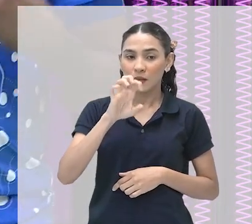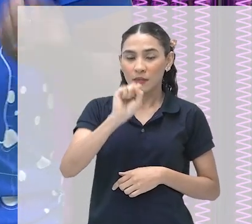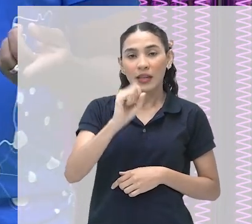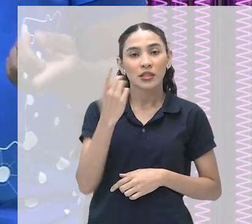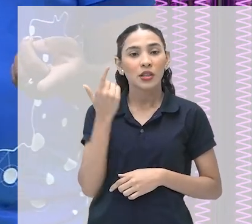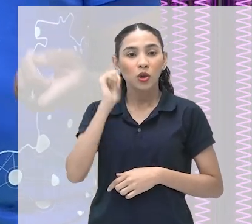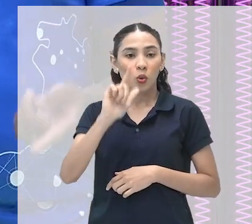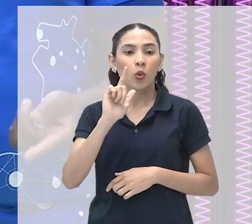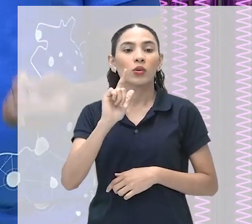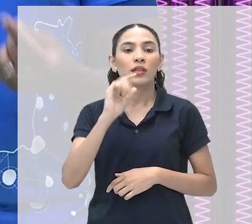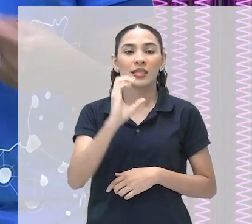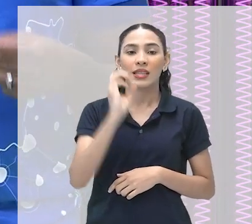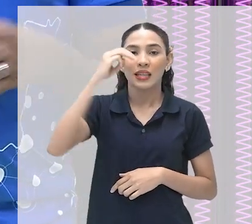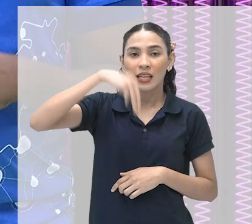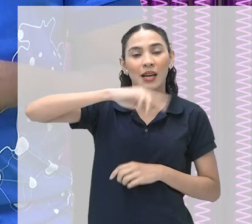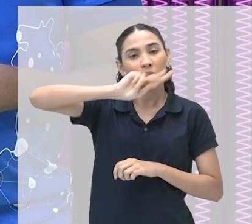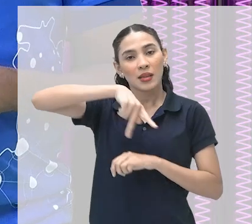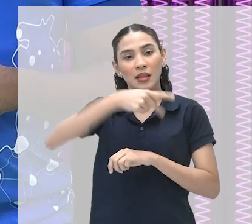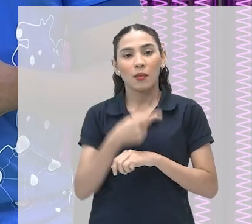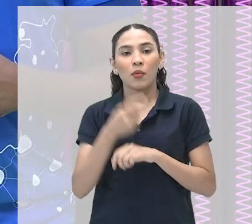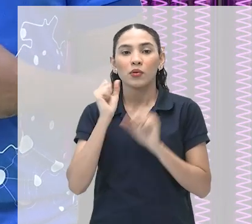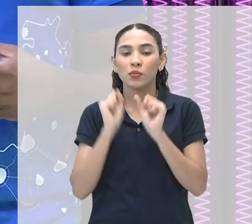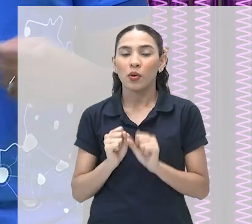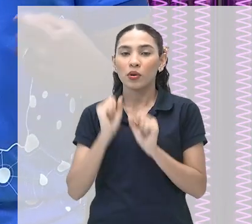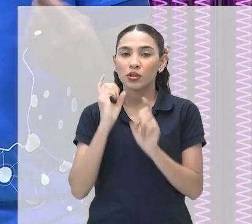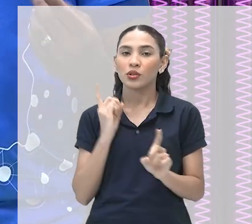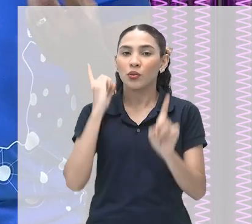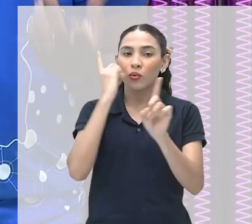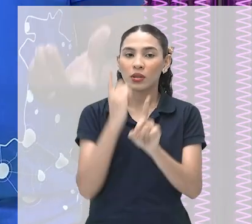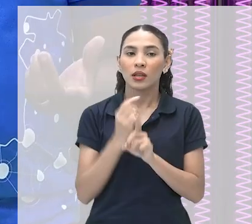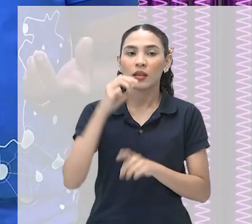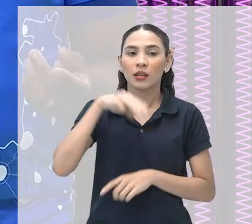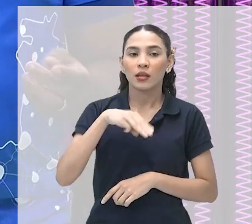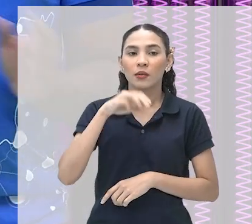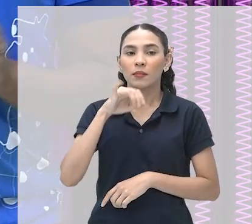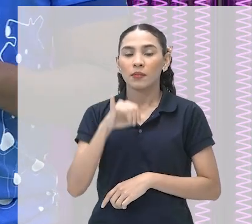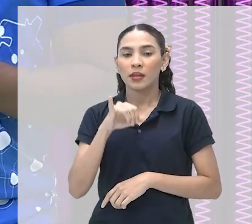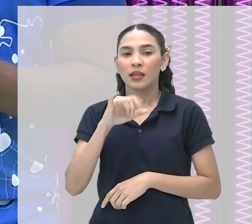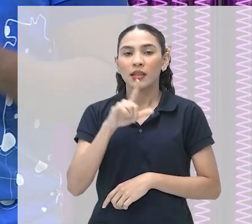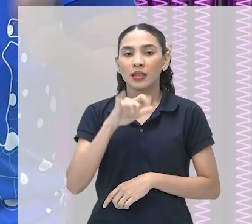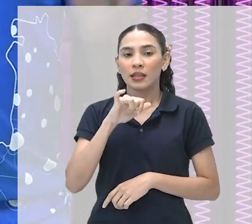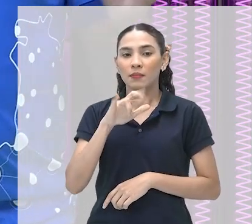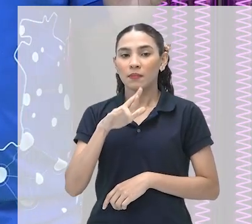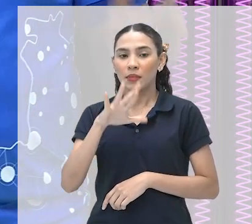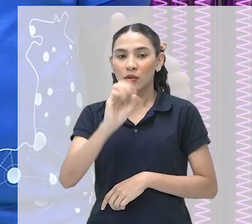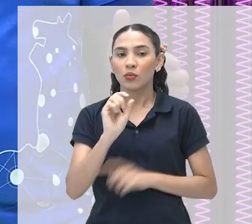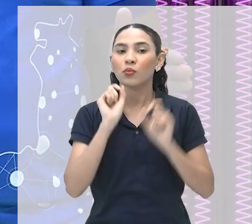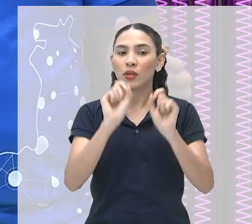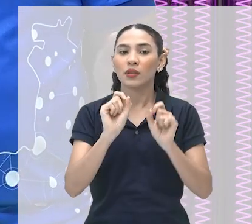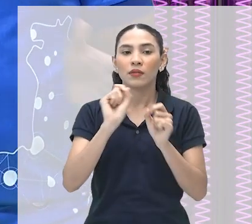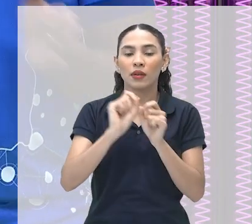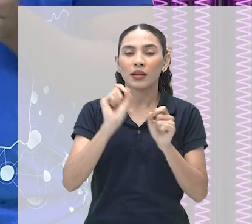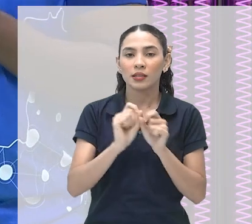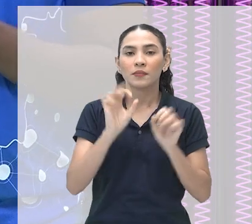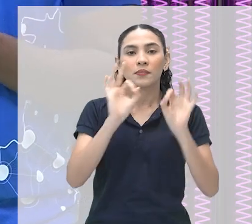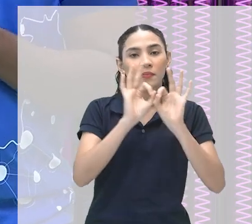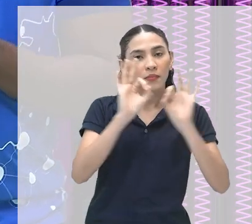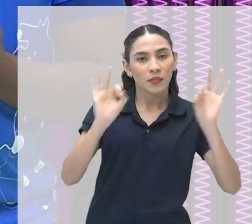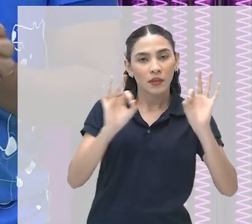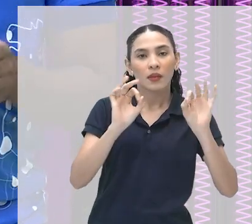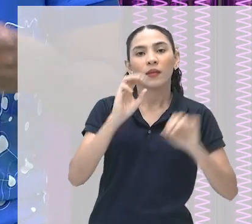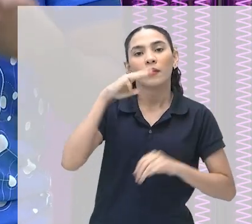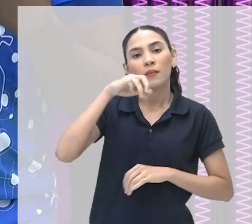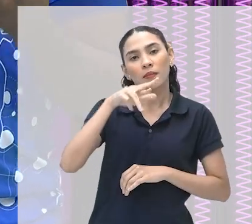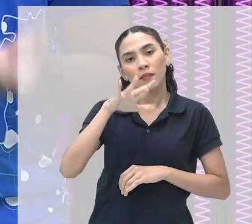centímetros. Depois, eu posso definir a unidade do milímetro. O que é que eu faço? Eu pego o mesmo metro e